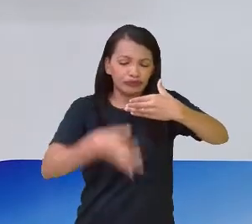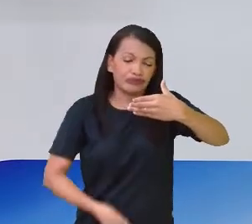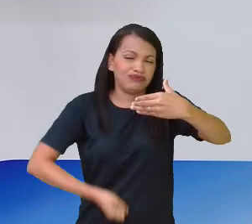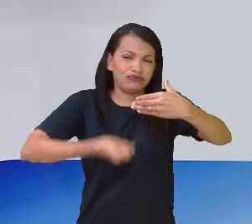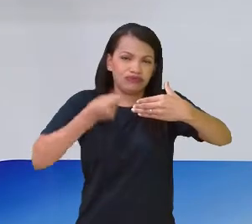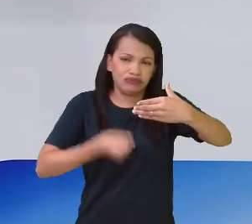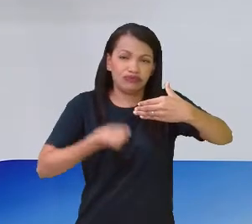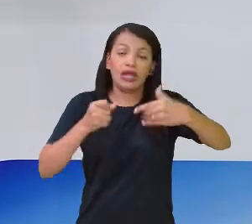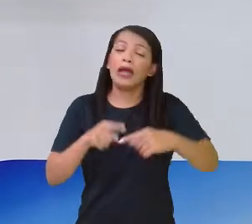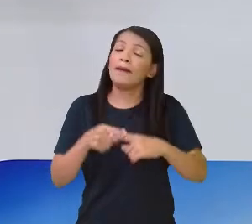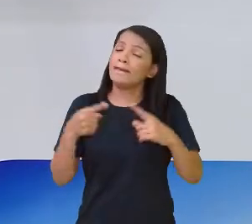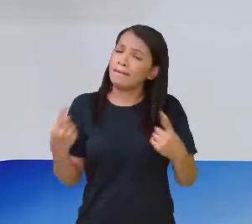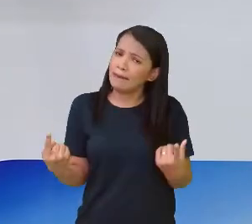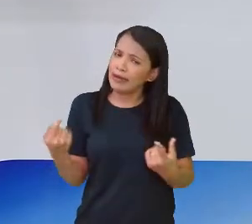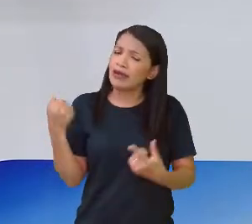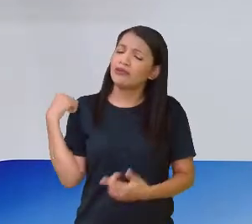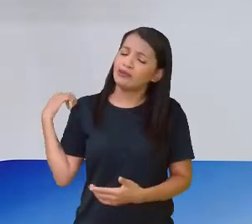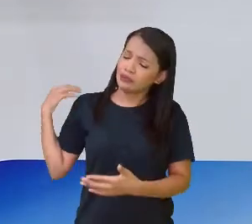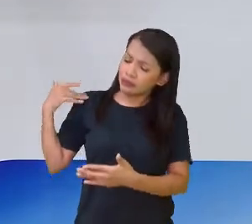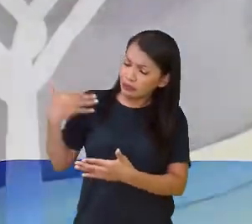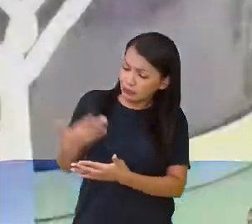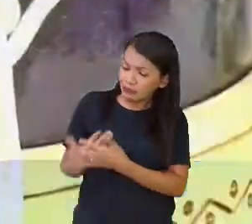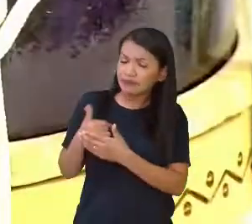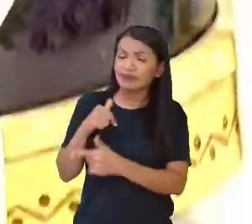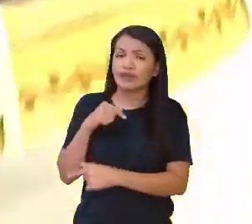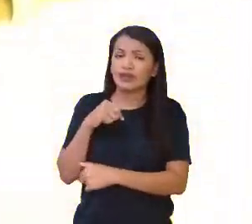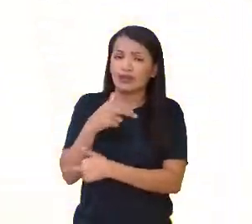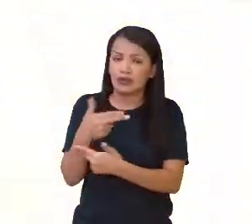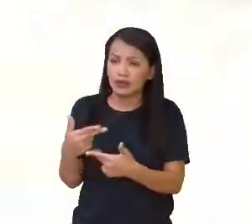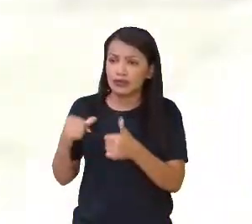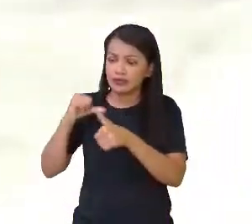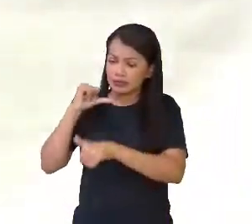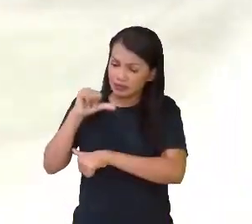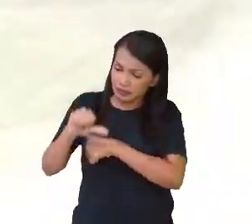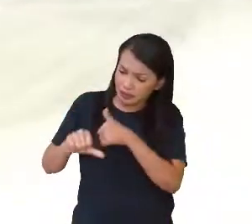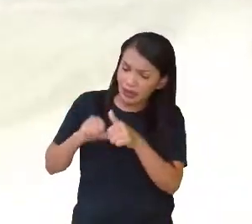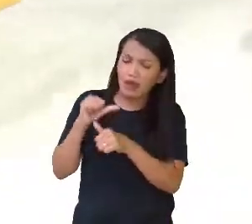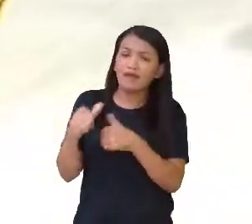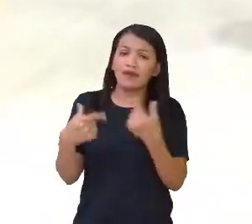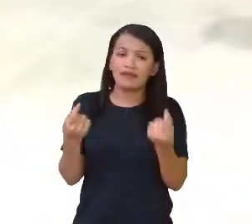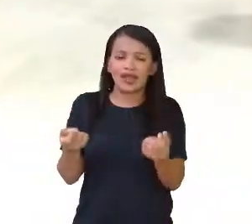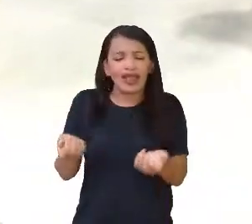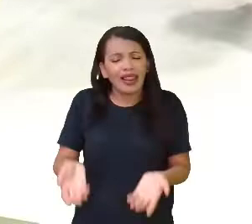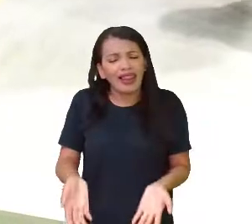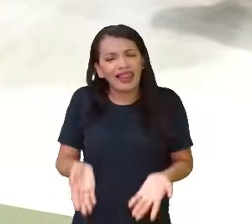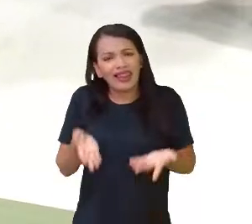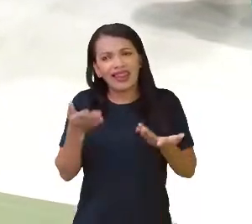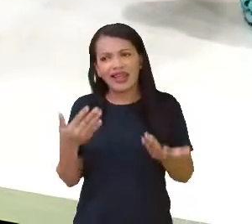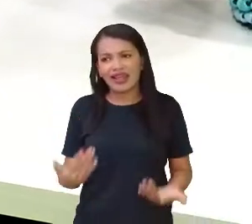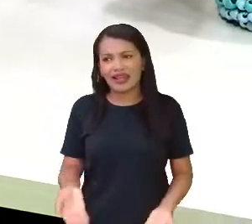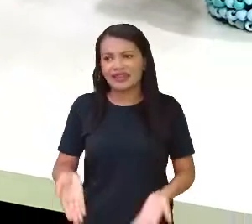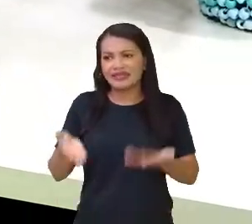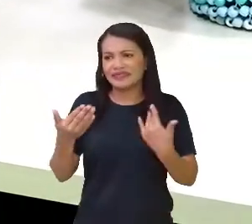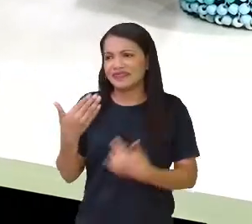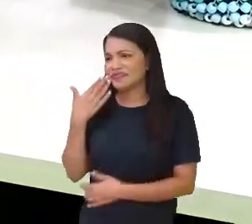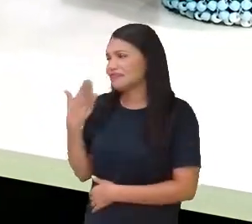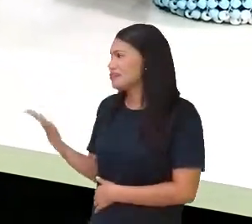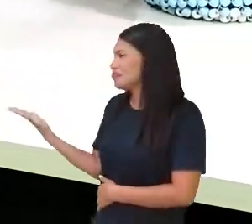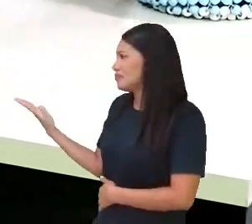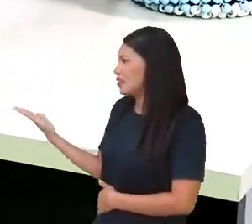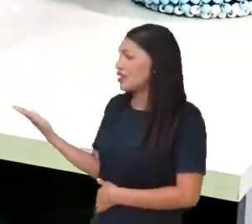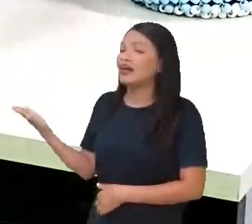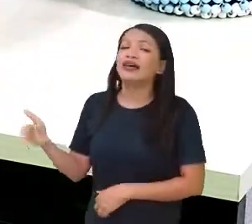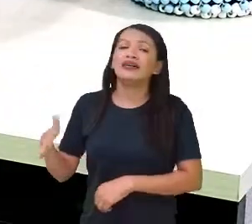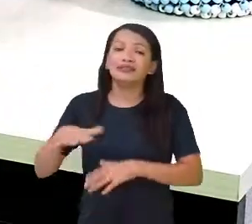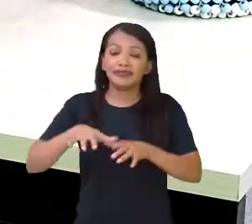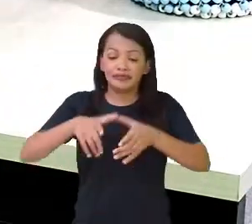tempo, a coisa vai se modernizando, né? E aí, claro, vai ficando mais leve. O couro que vocês veem aqui é um